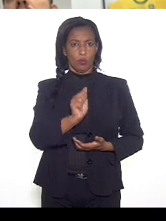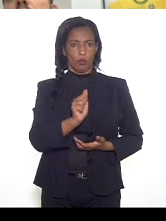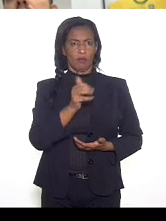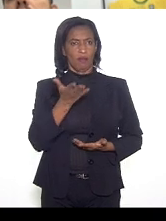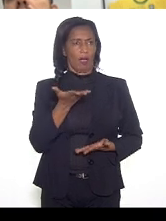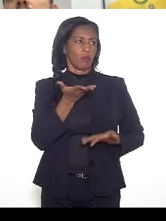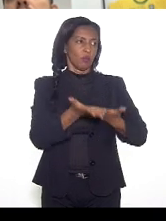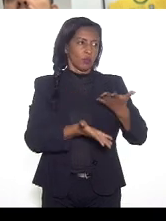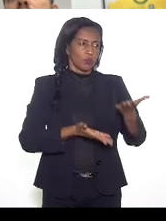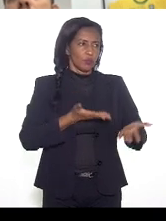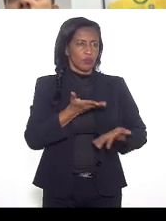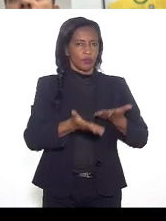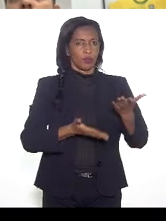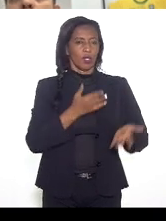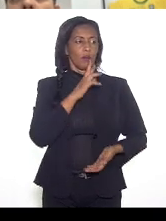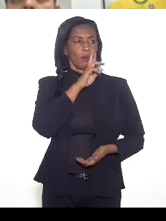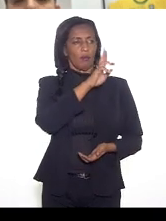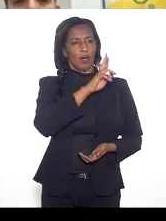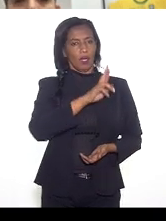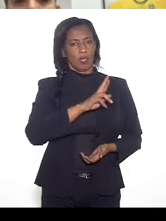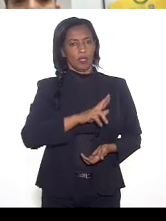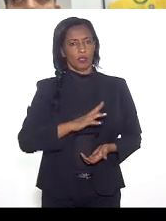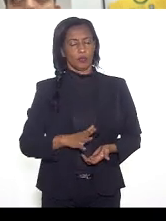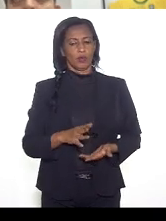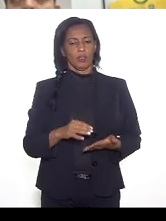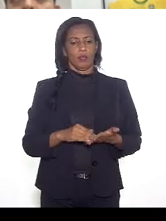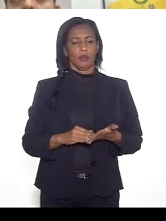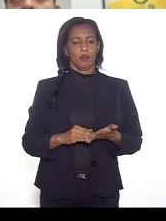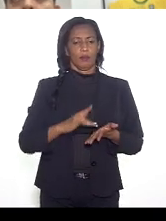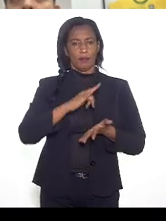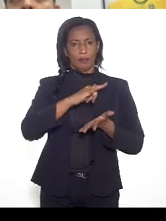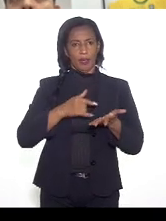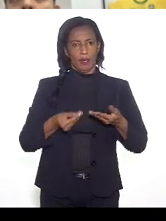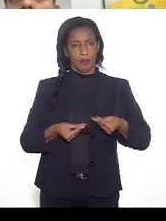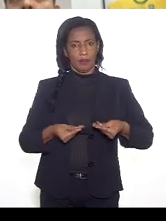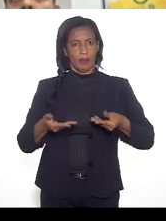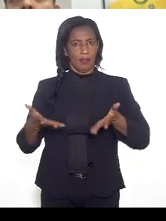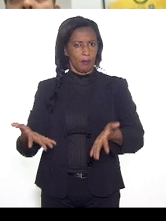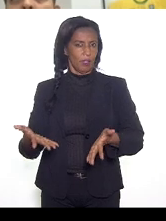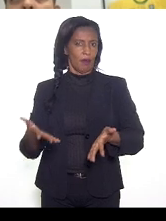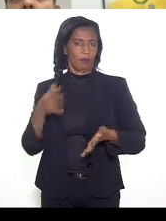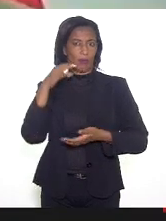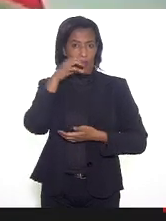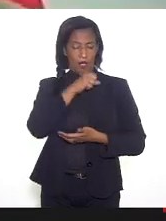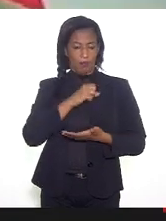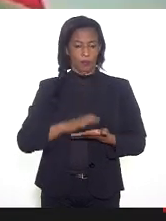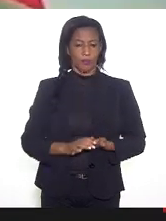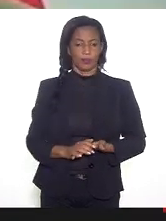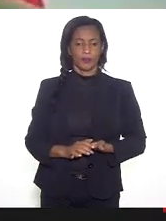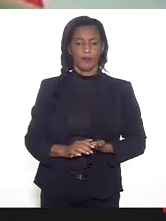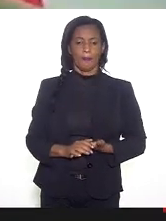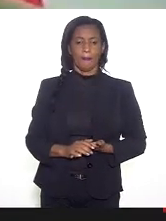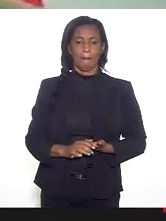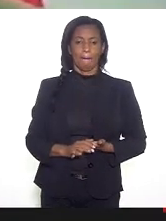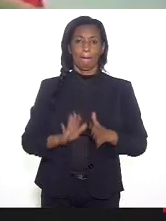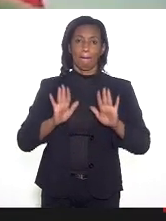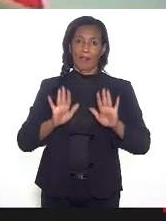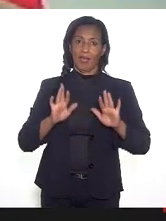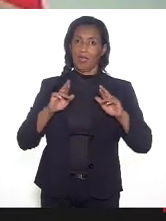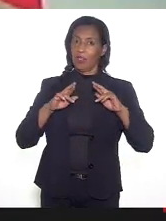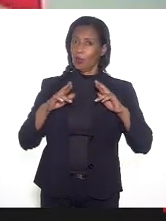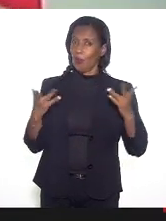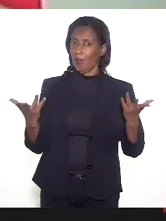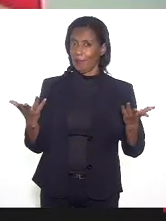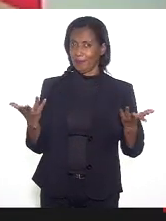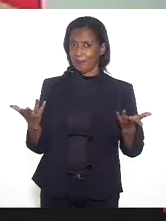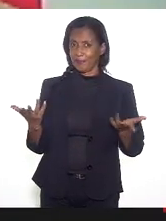zelar para responder, para encaminhar esse detalhamento imediatamente, mas não é possível